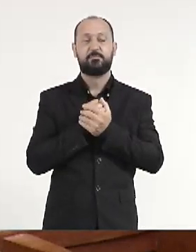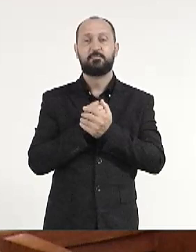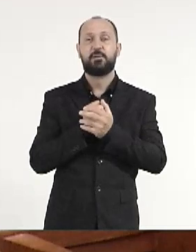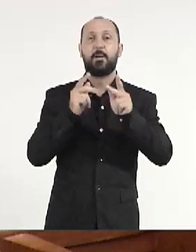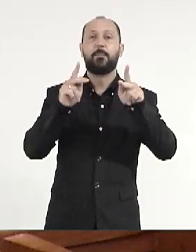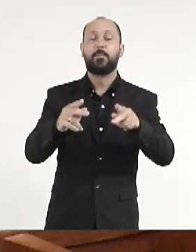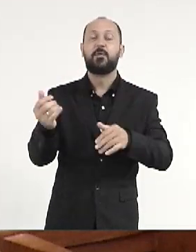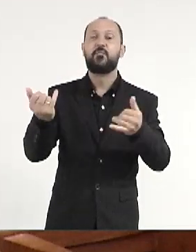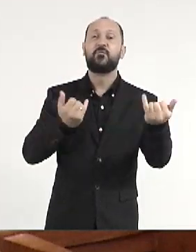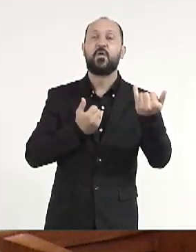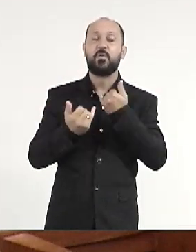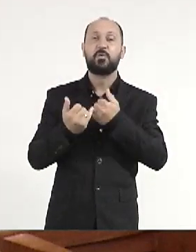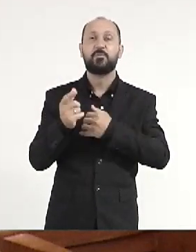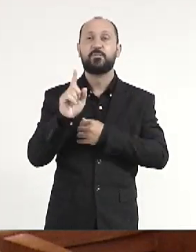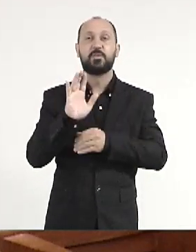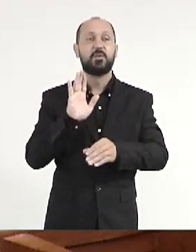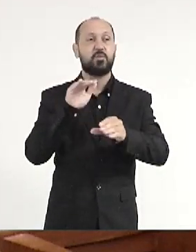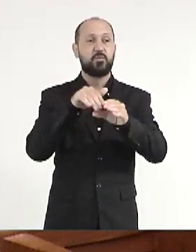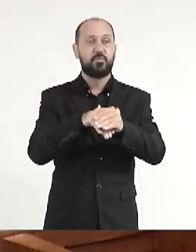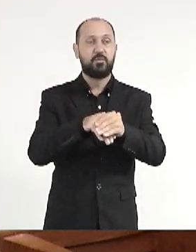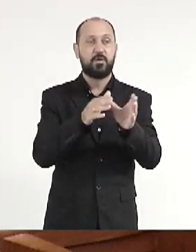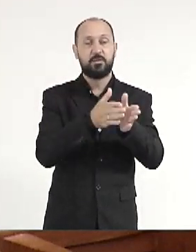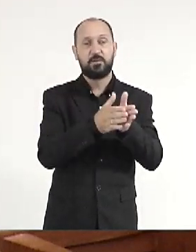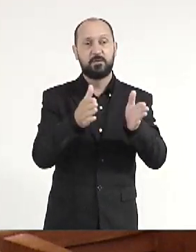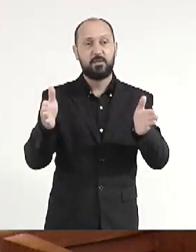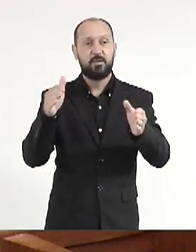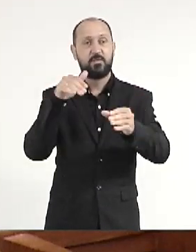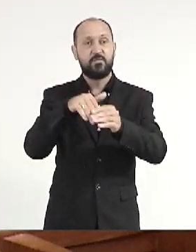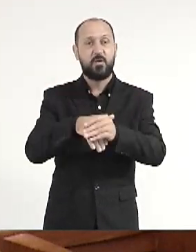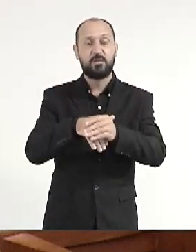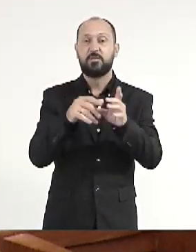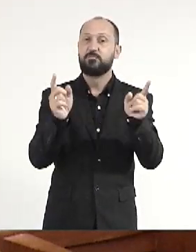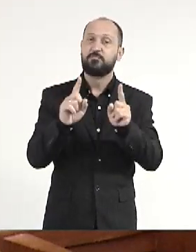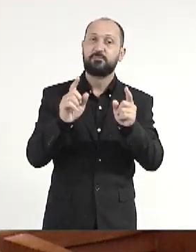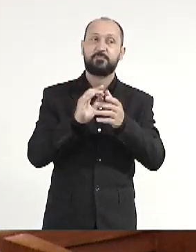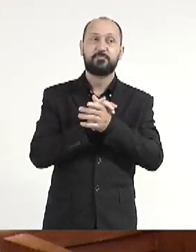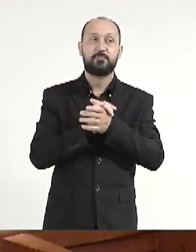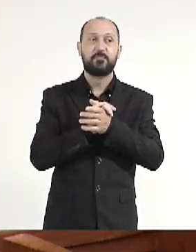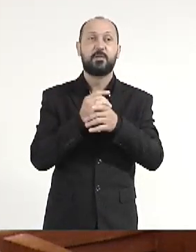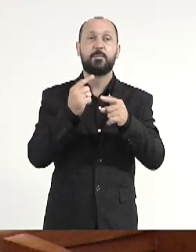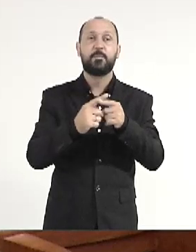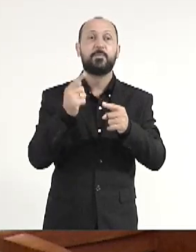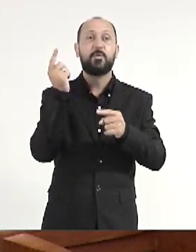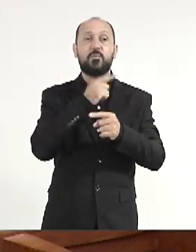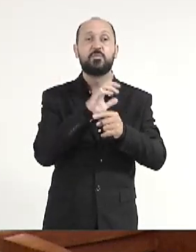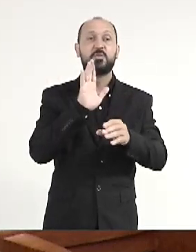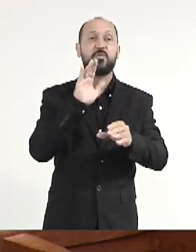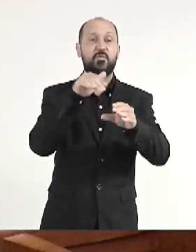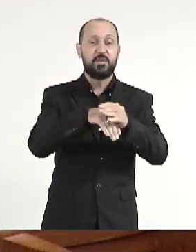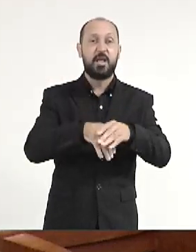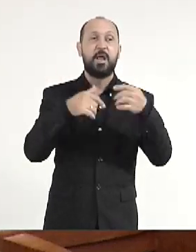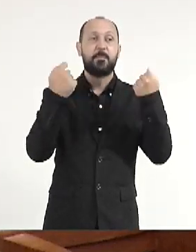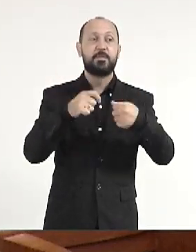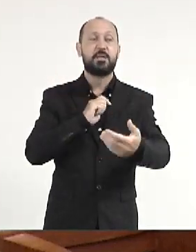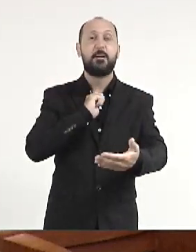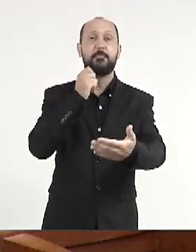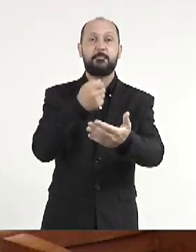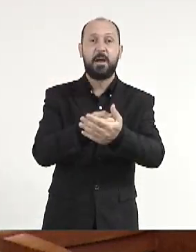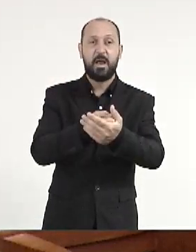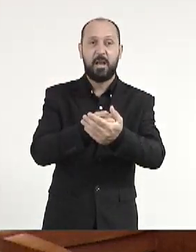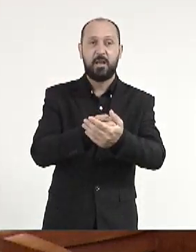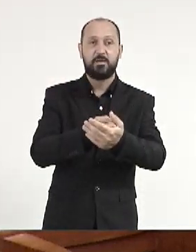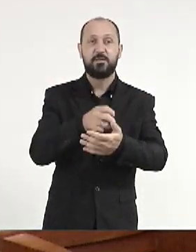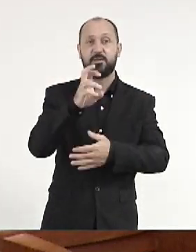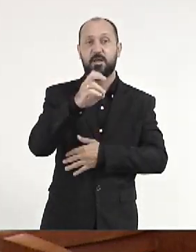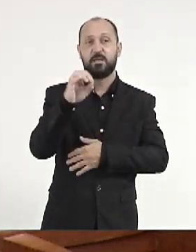população diz que não vota no período eleitoral. Não vota porque, para poder votar, ela precisa pagar, no